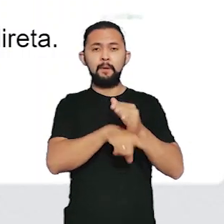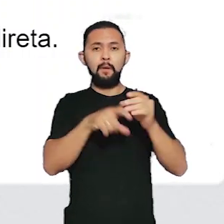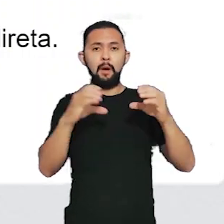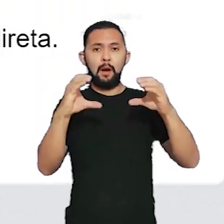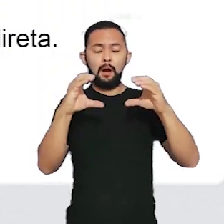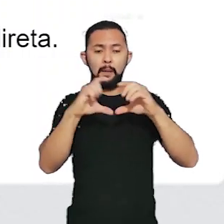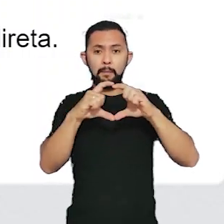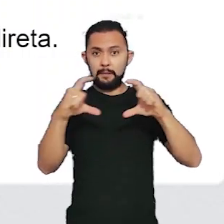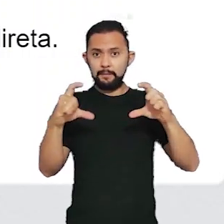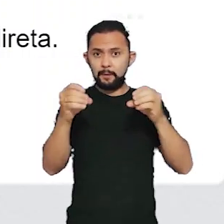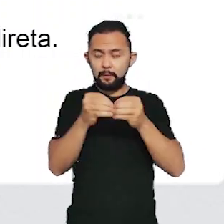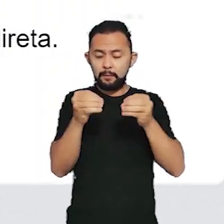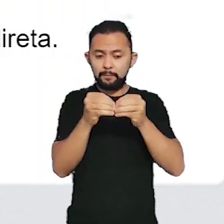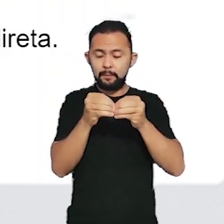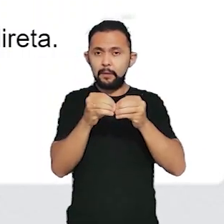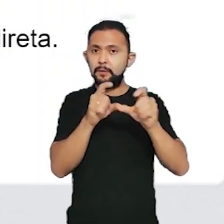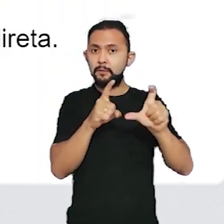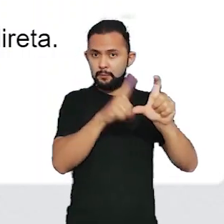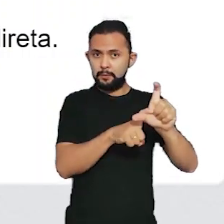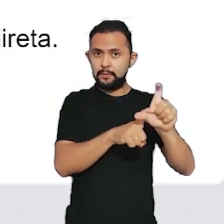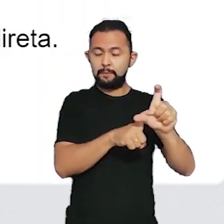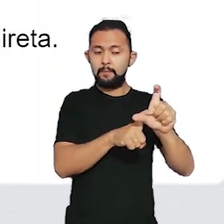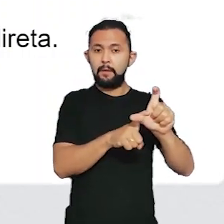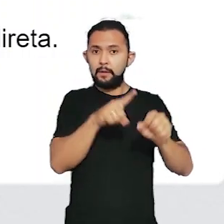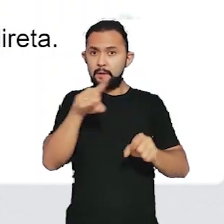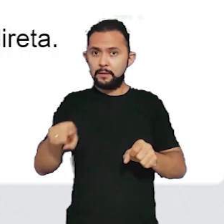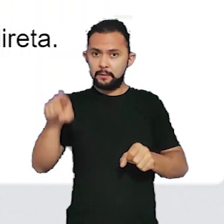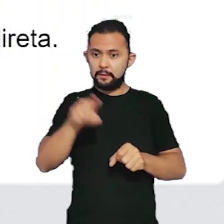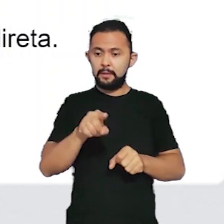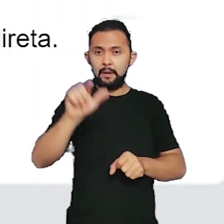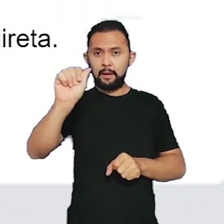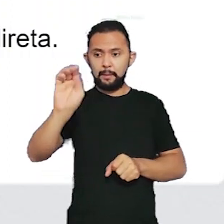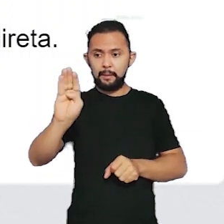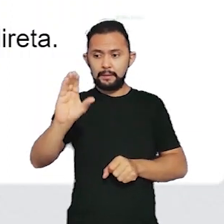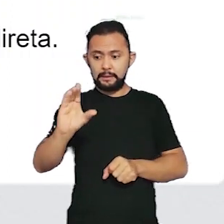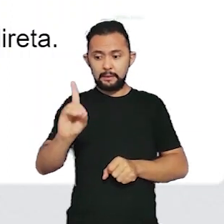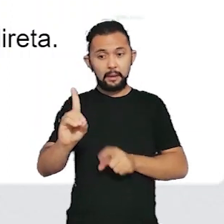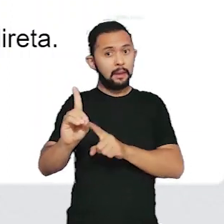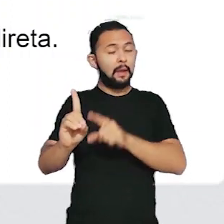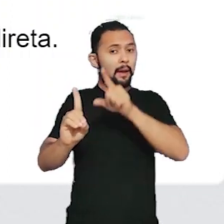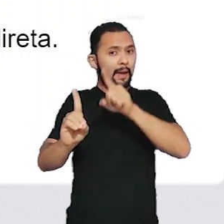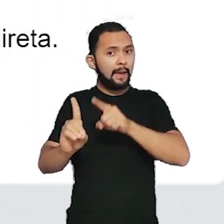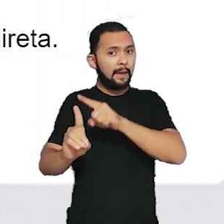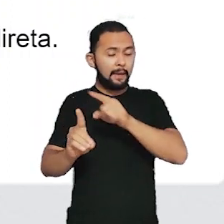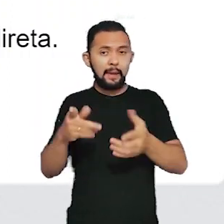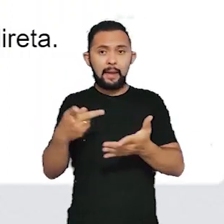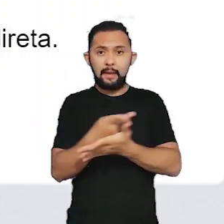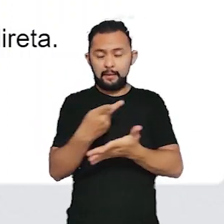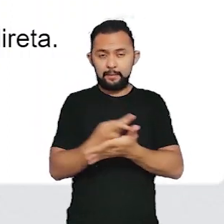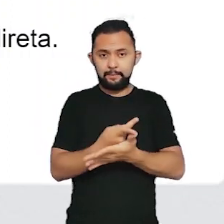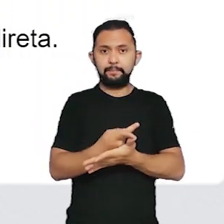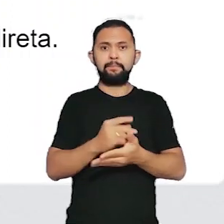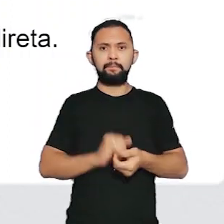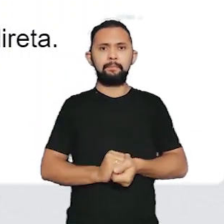composto por subordinação, assinale a opção incorreta quanto à classificação das orações